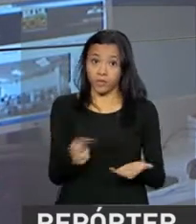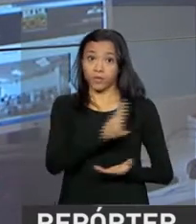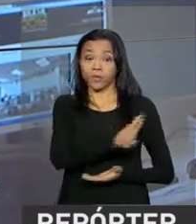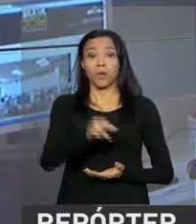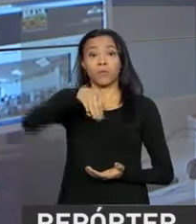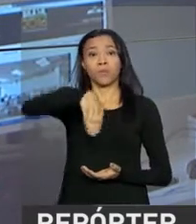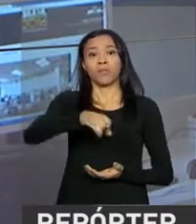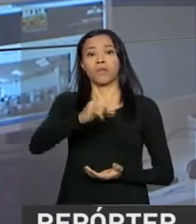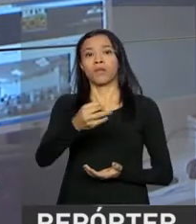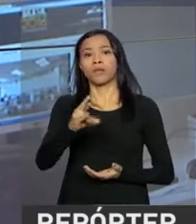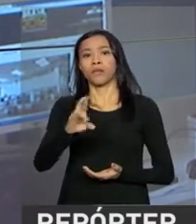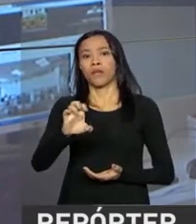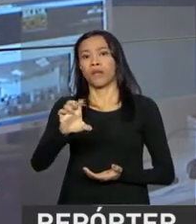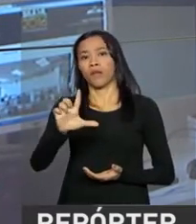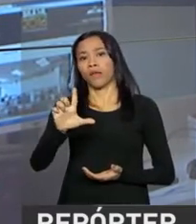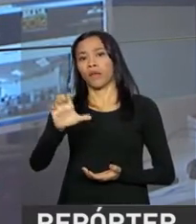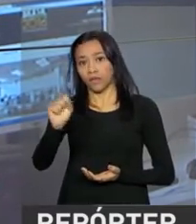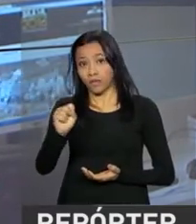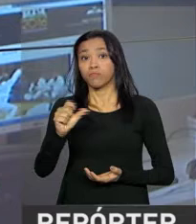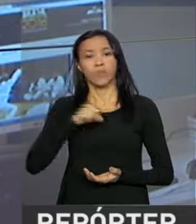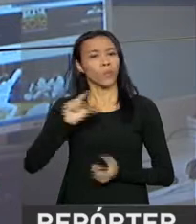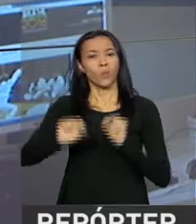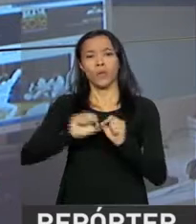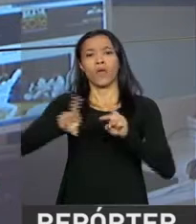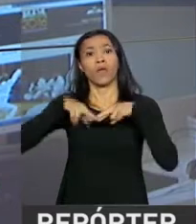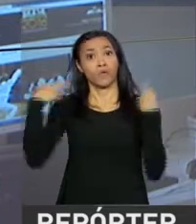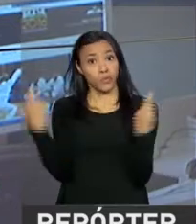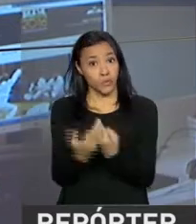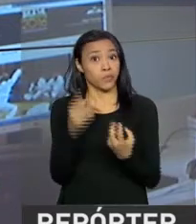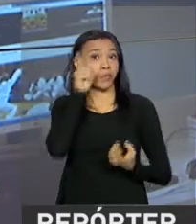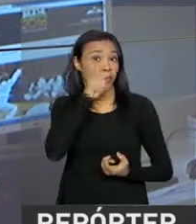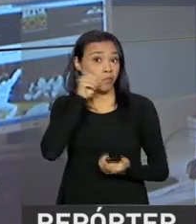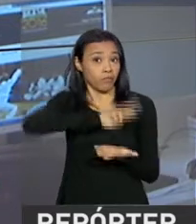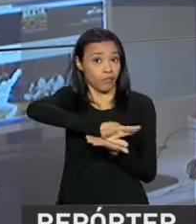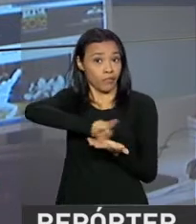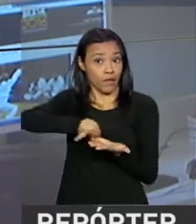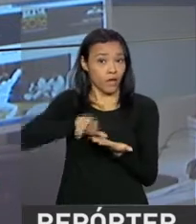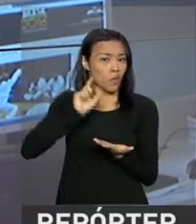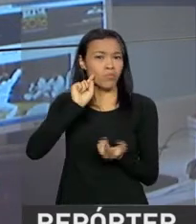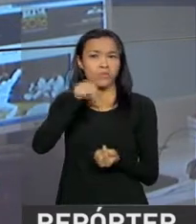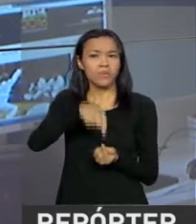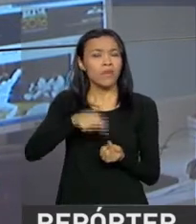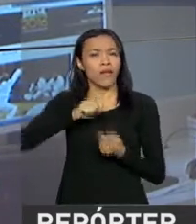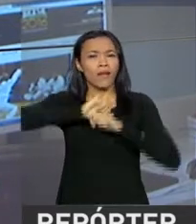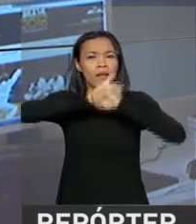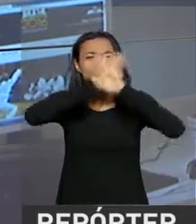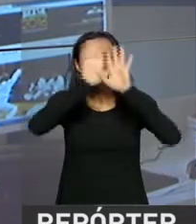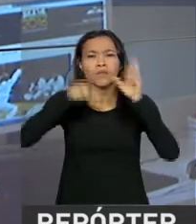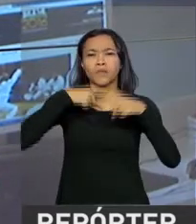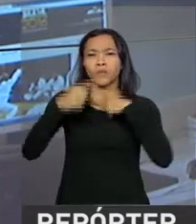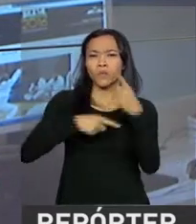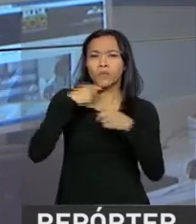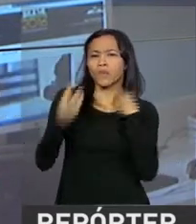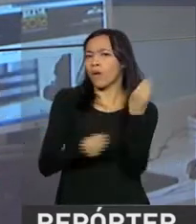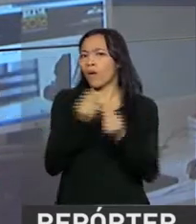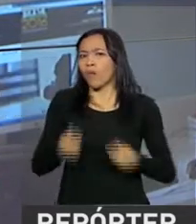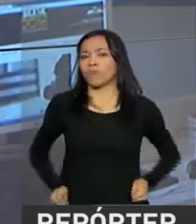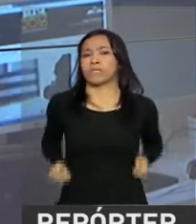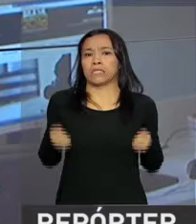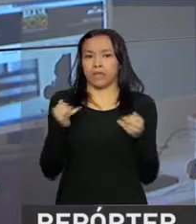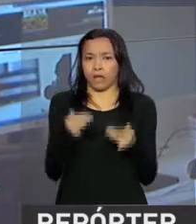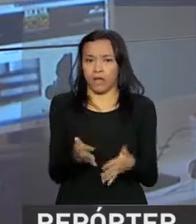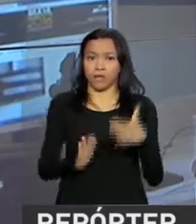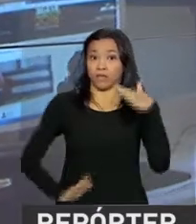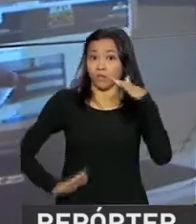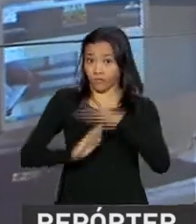hoje uma rodada de reuniões com deputados. A ideia é esclarecer todas as dúvidas sobre o limite para os gastos públicos.